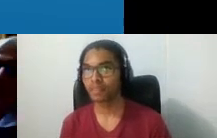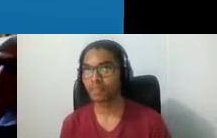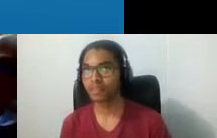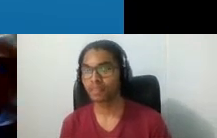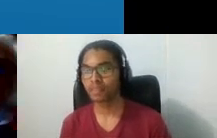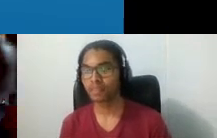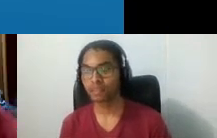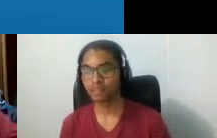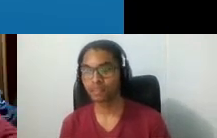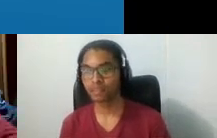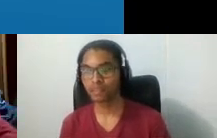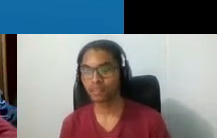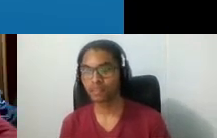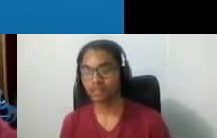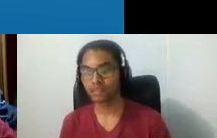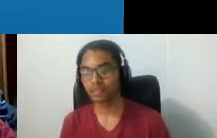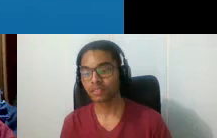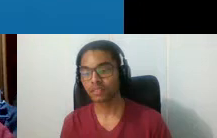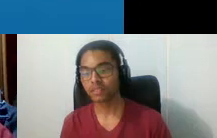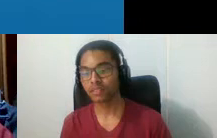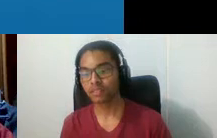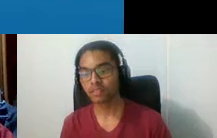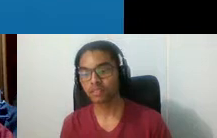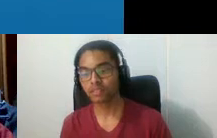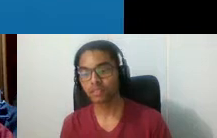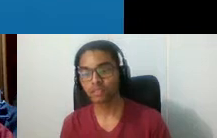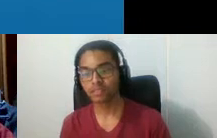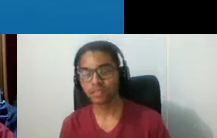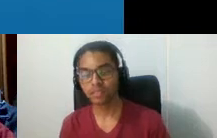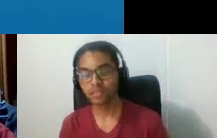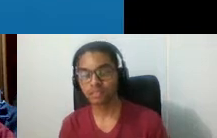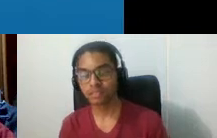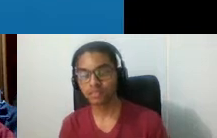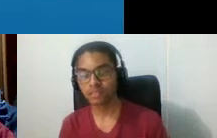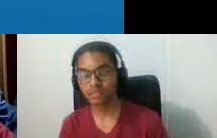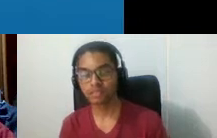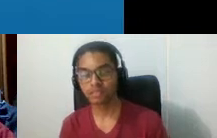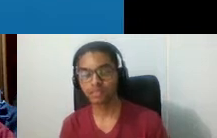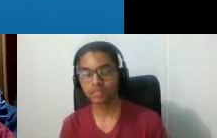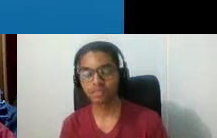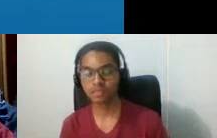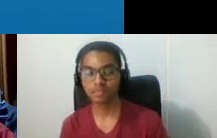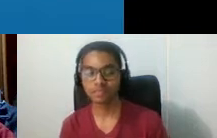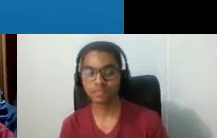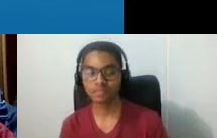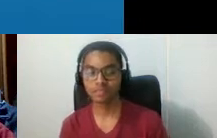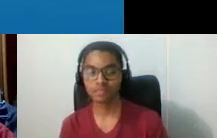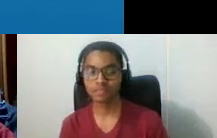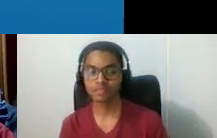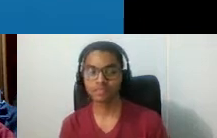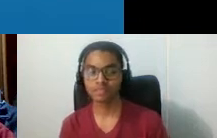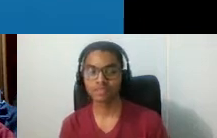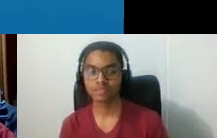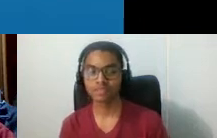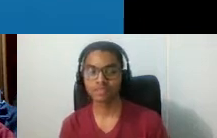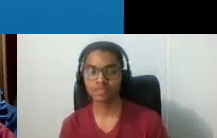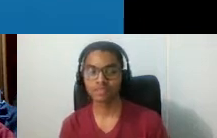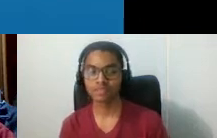cara. Então, ela deve ser uma liga um professor. pouco mais resistente. Oi. Professor, mas não é impossível dela estourar, não, hein? Falo isso